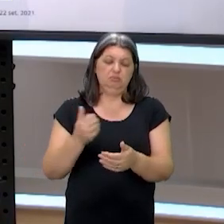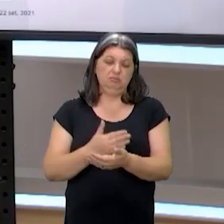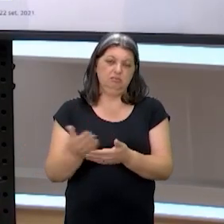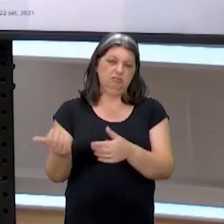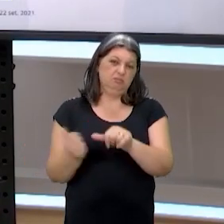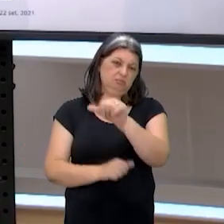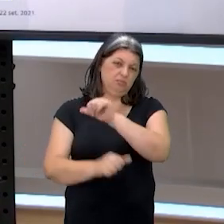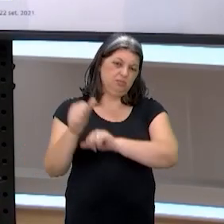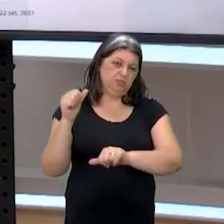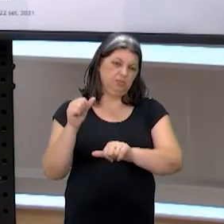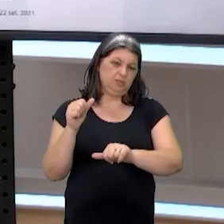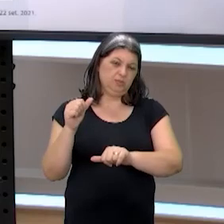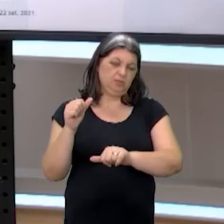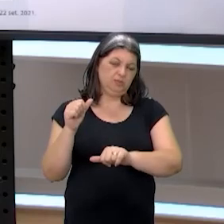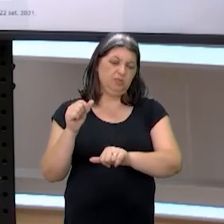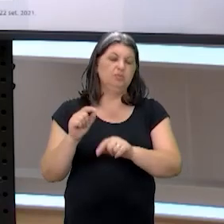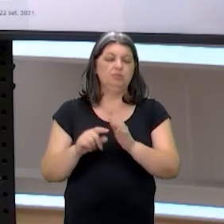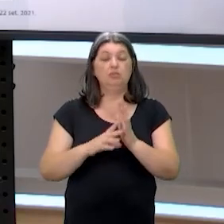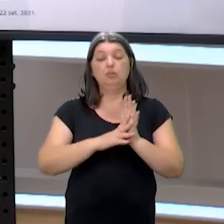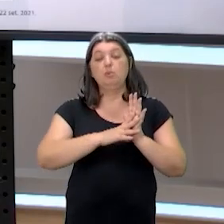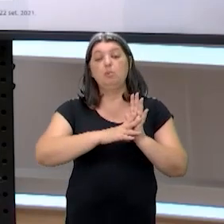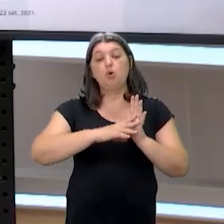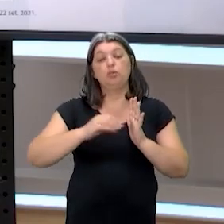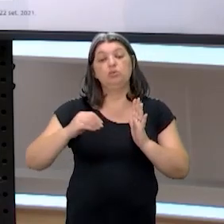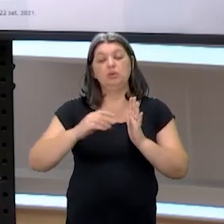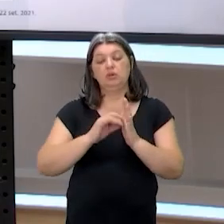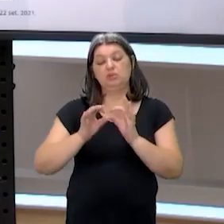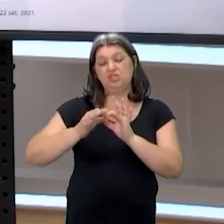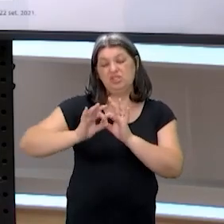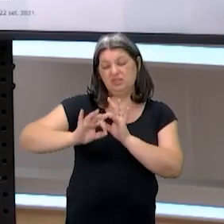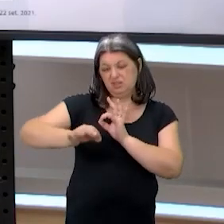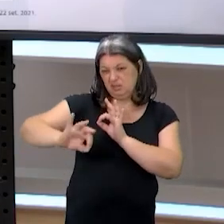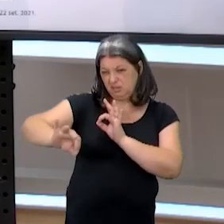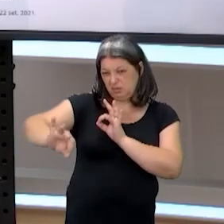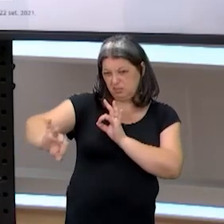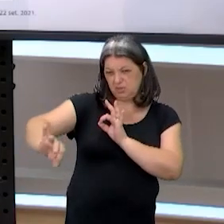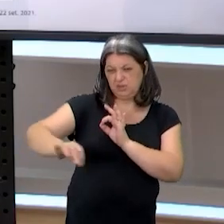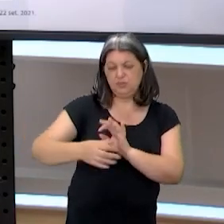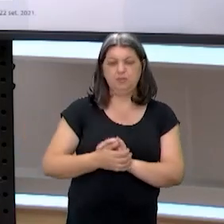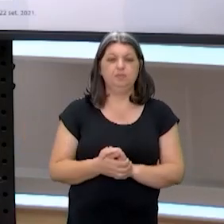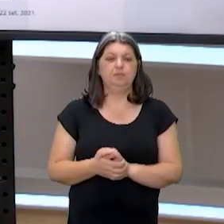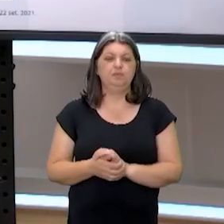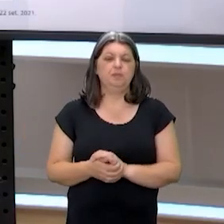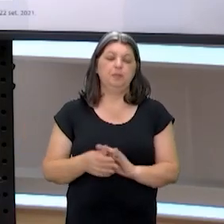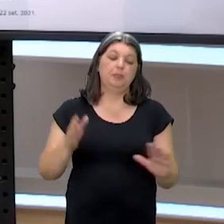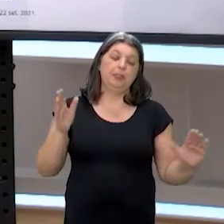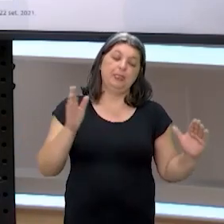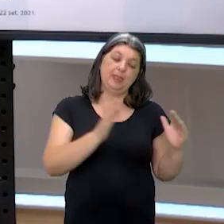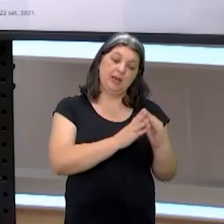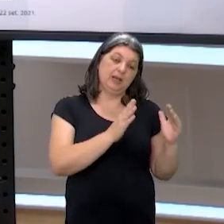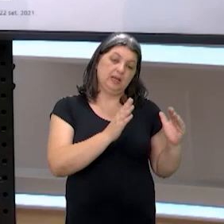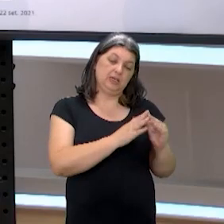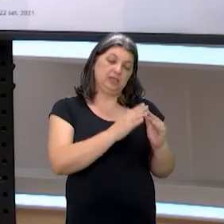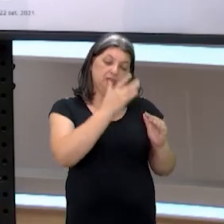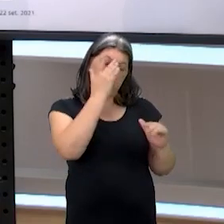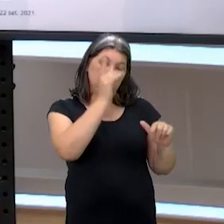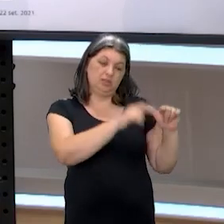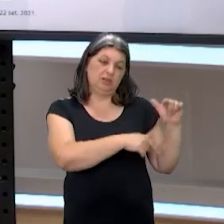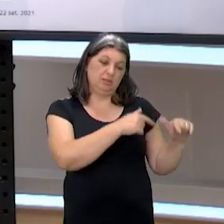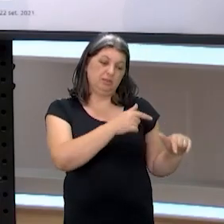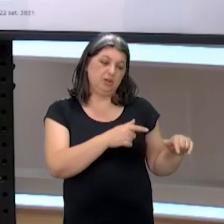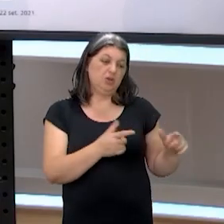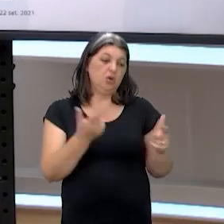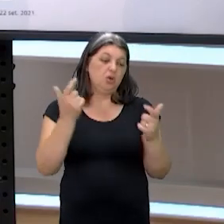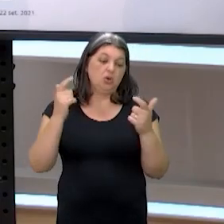partir desse modelo de distanciamento entre a casa do trabalhador e o local